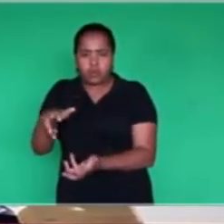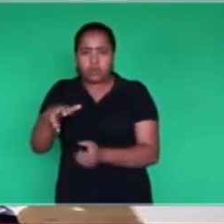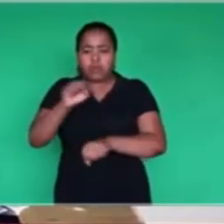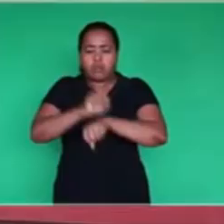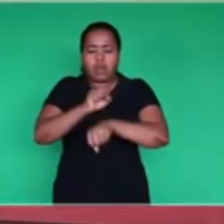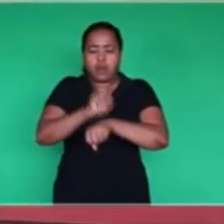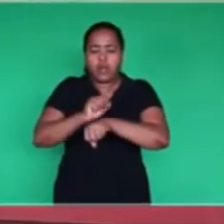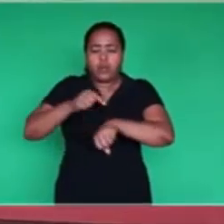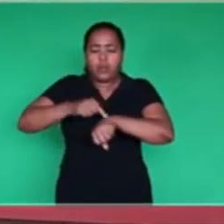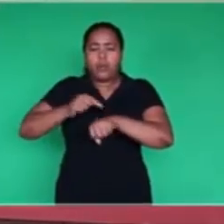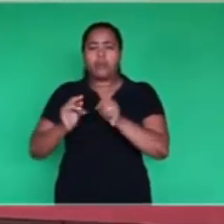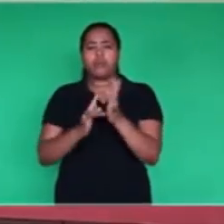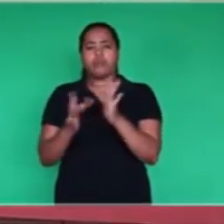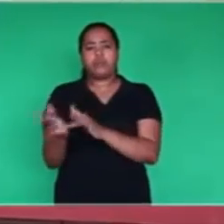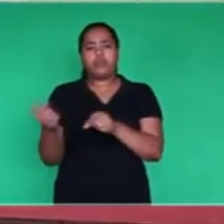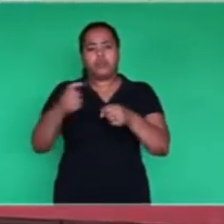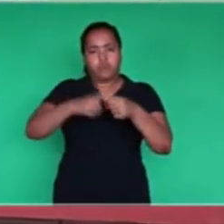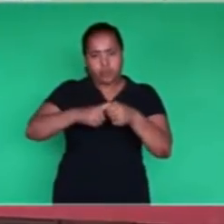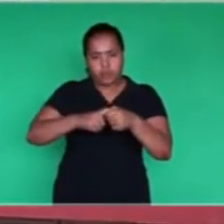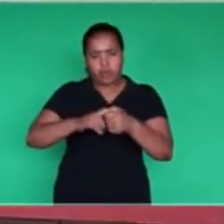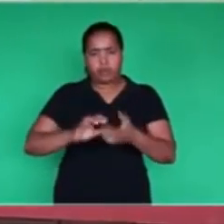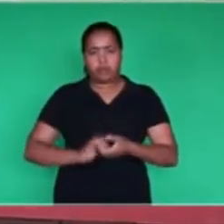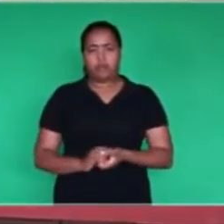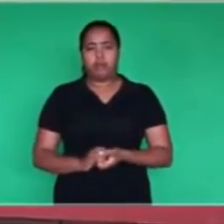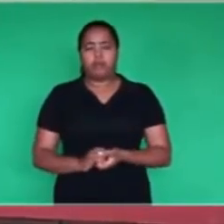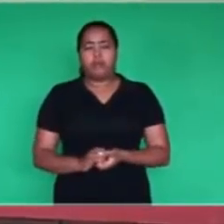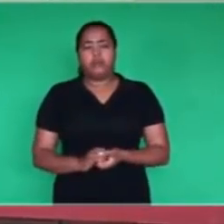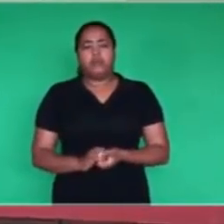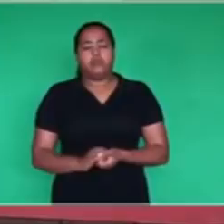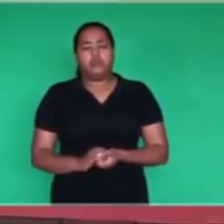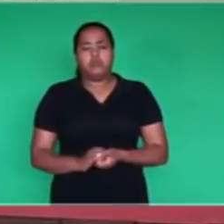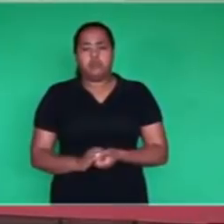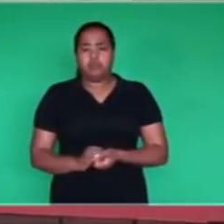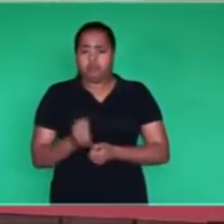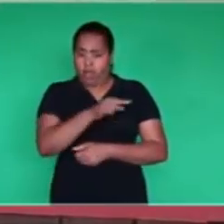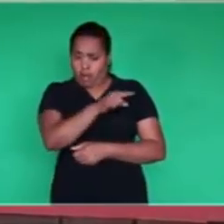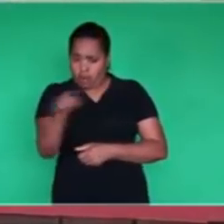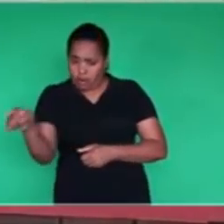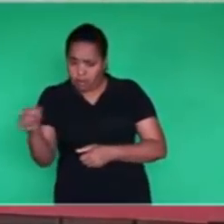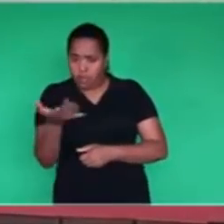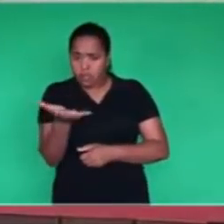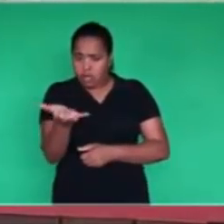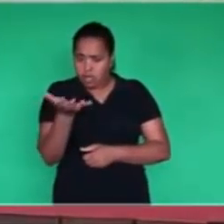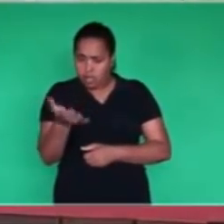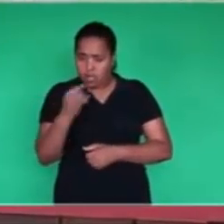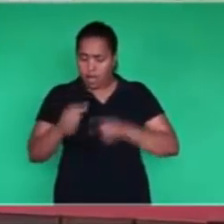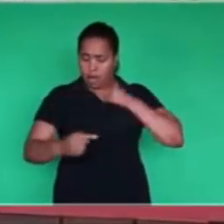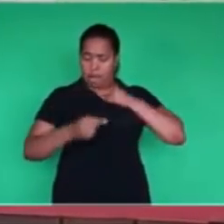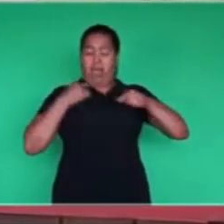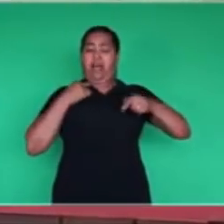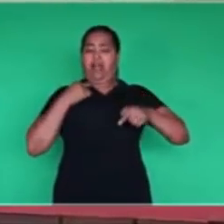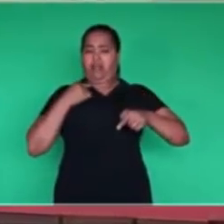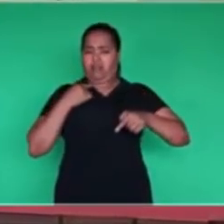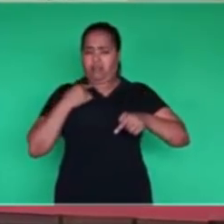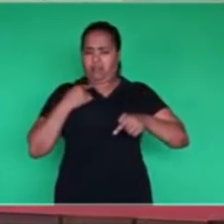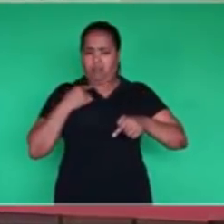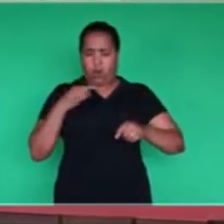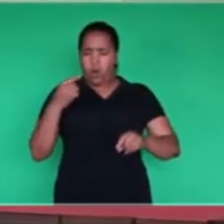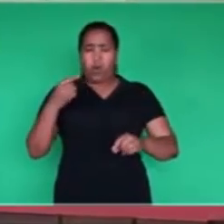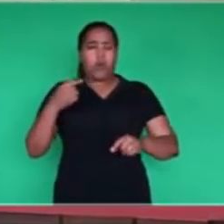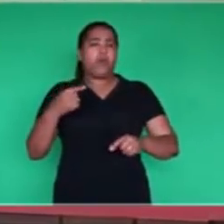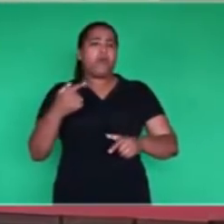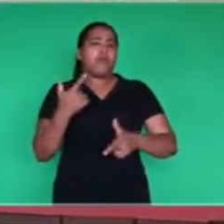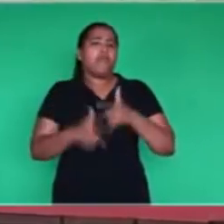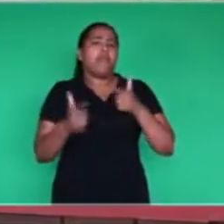Senhor. Então, aqui, eu vou trazer vocês, viu? Os que querem brigar aqui contra contra mim, porque o problema não é contra o povo de